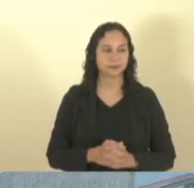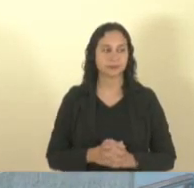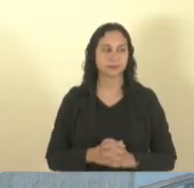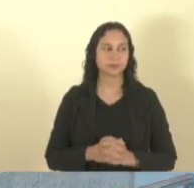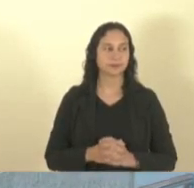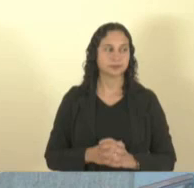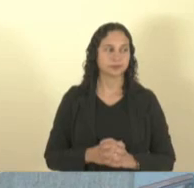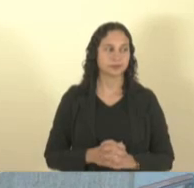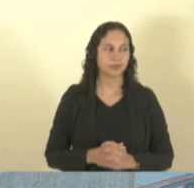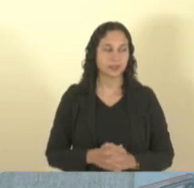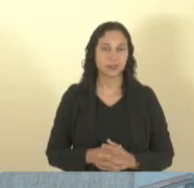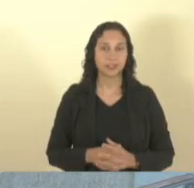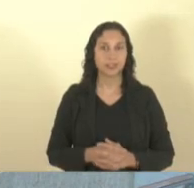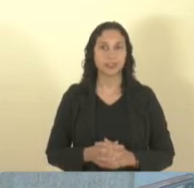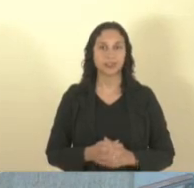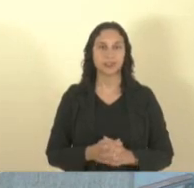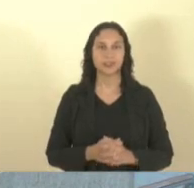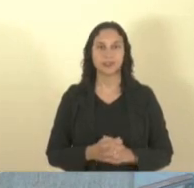Boa noite.